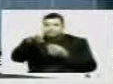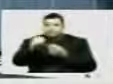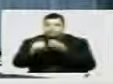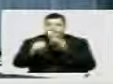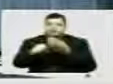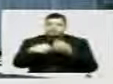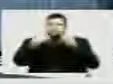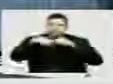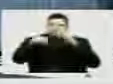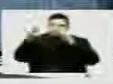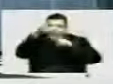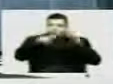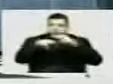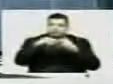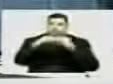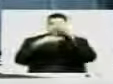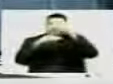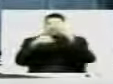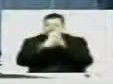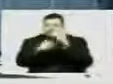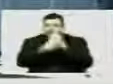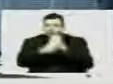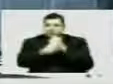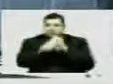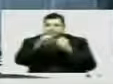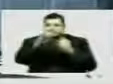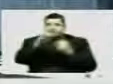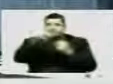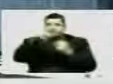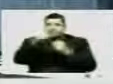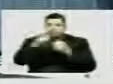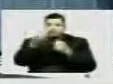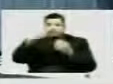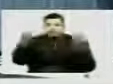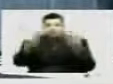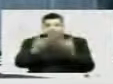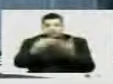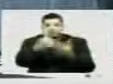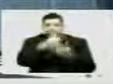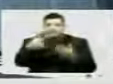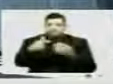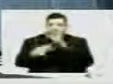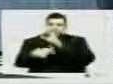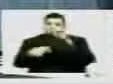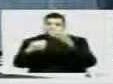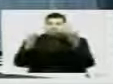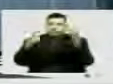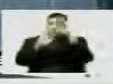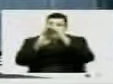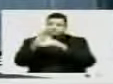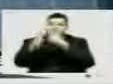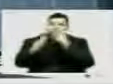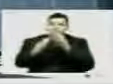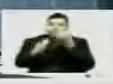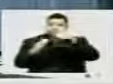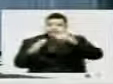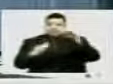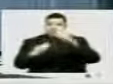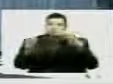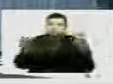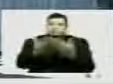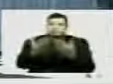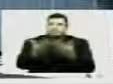ICMS, prevista em cima de um ICMS, hoje de 12% na origem, e